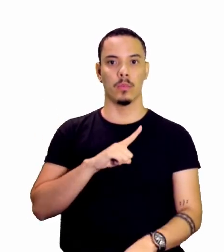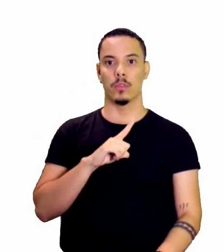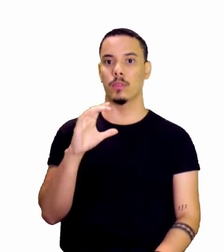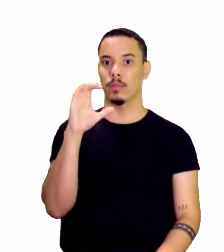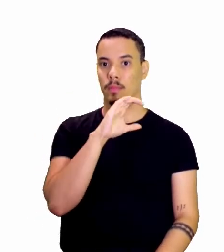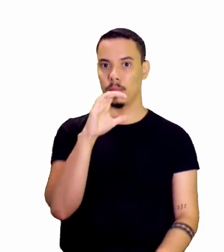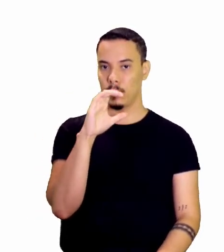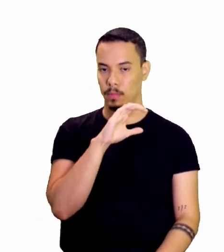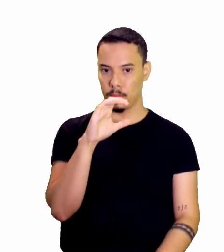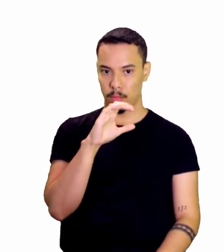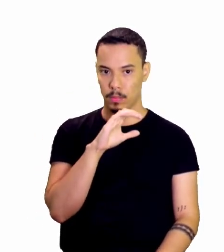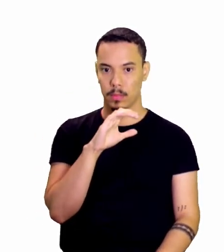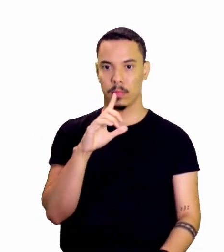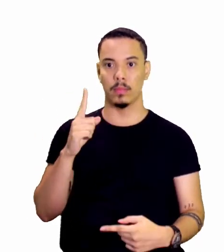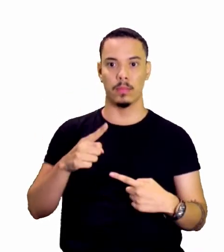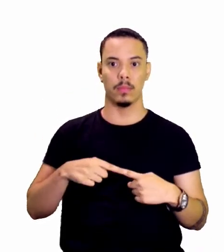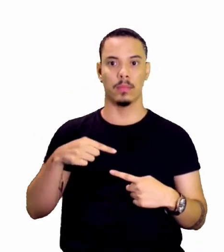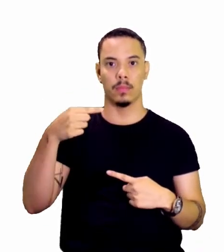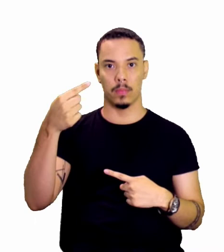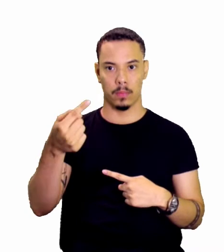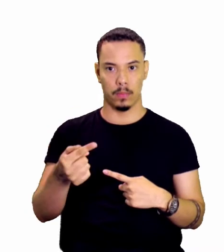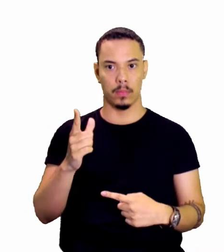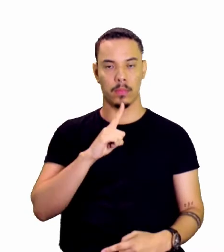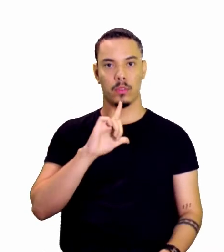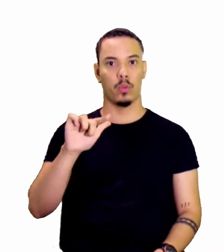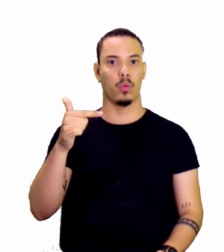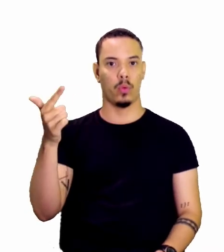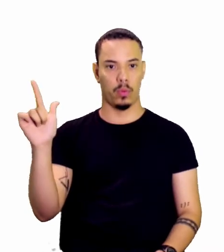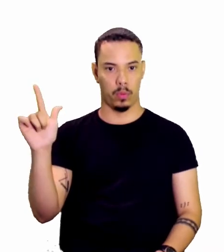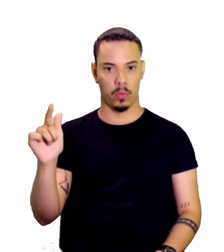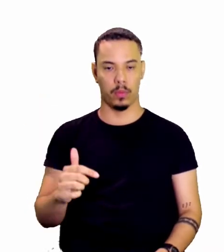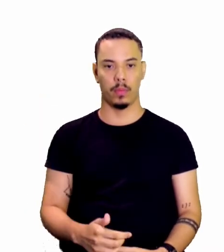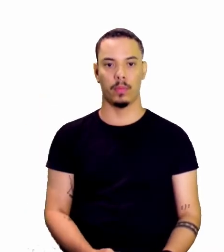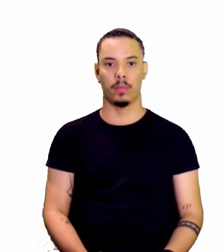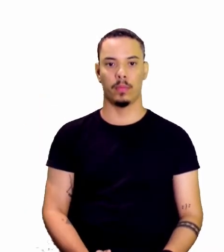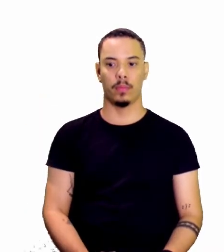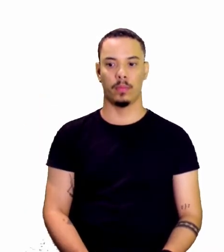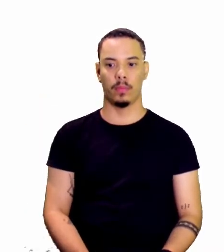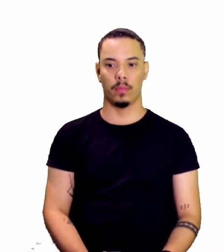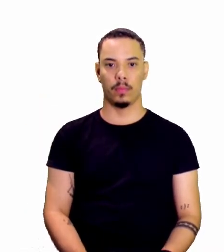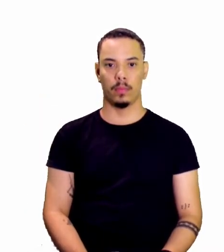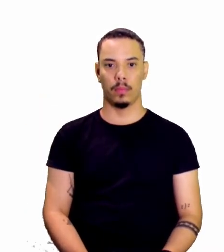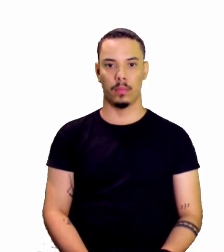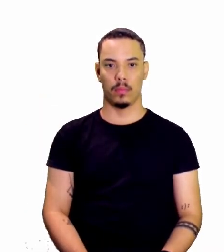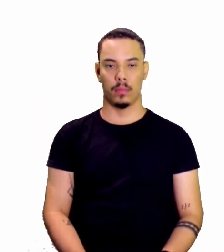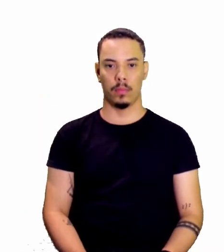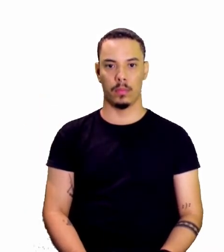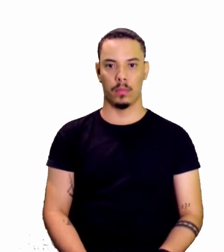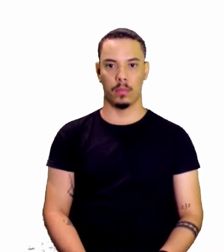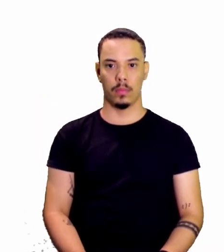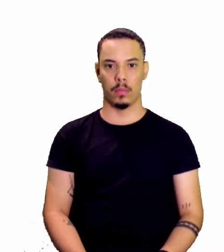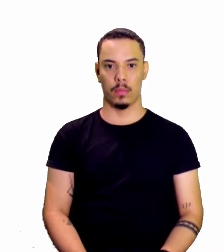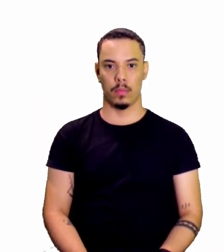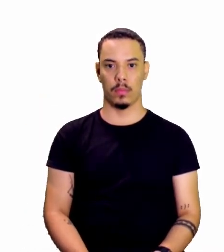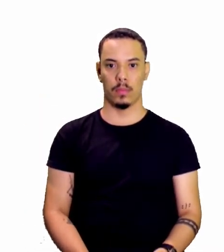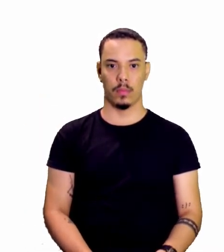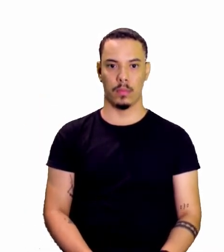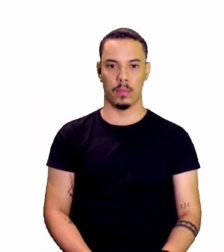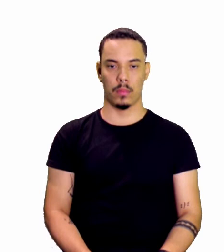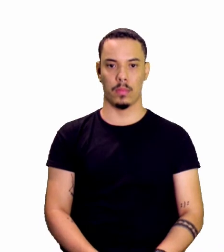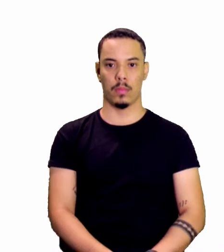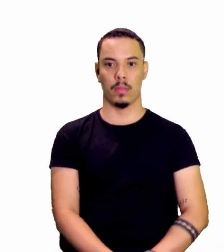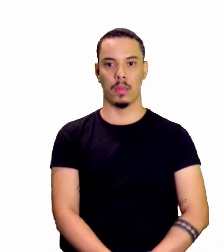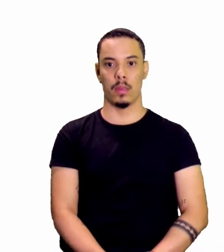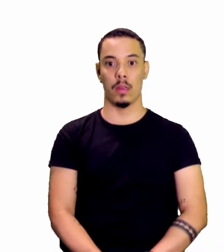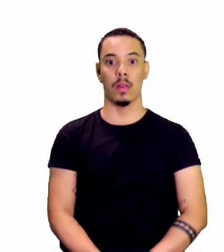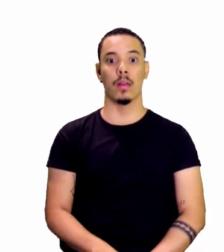essa velocidade e muito grossinho então ali olha só em um movimento variado a